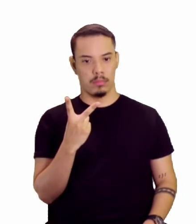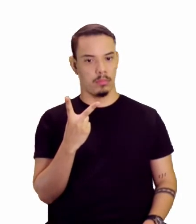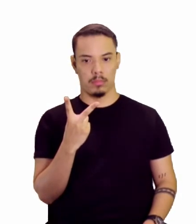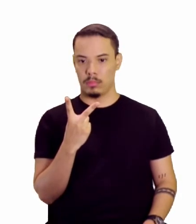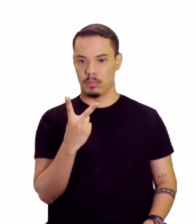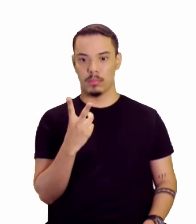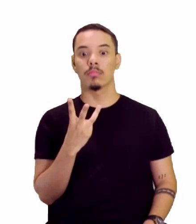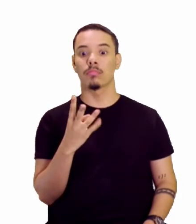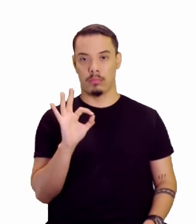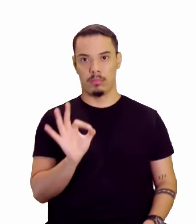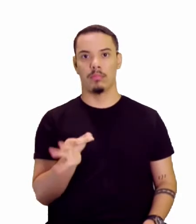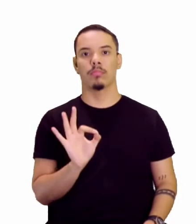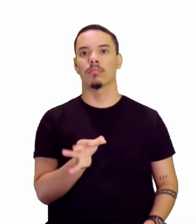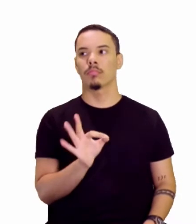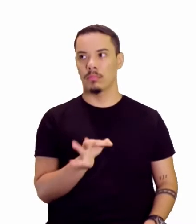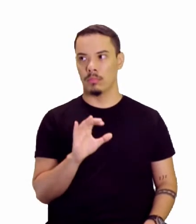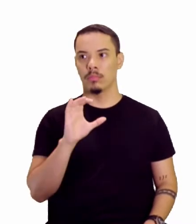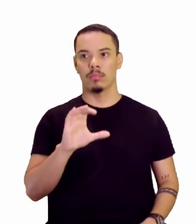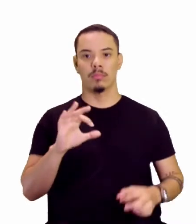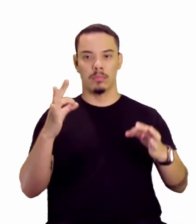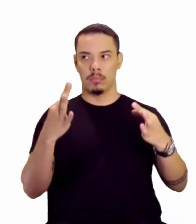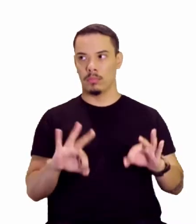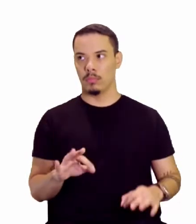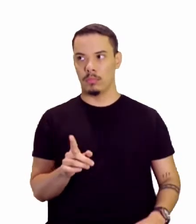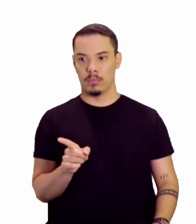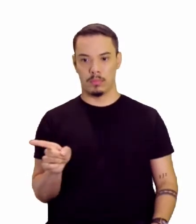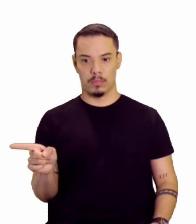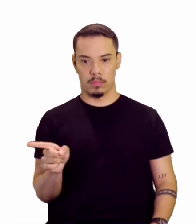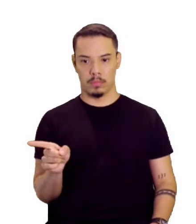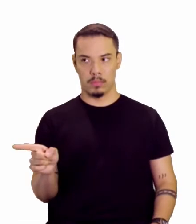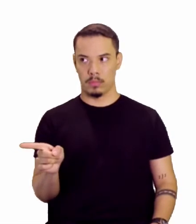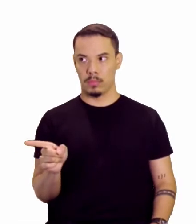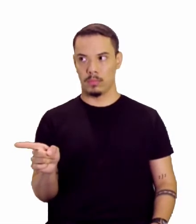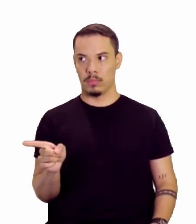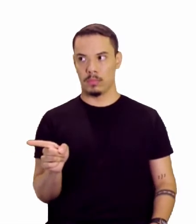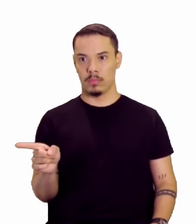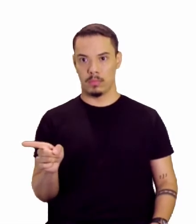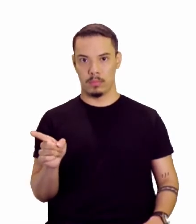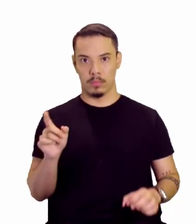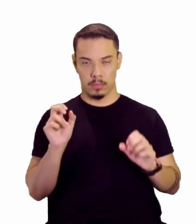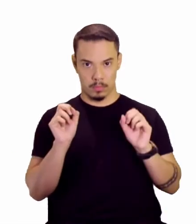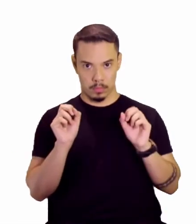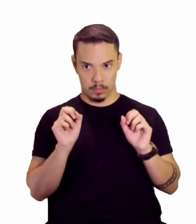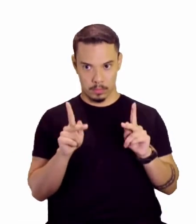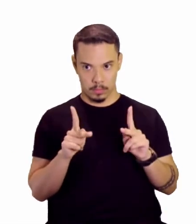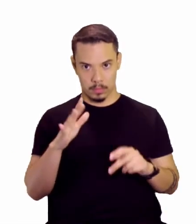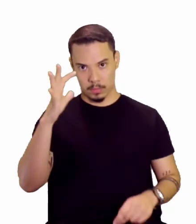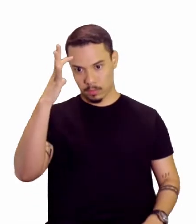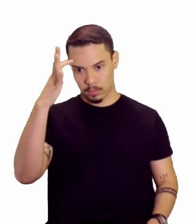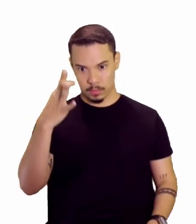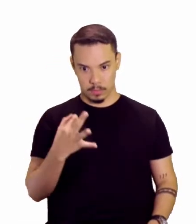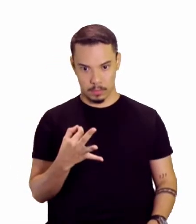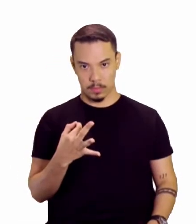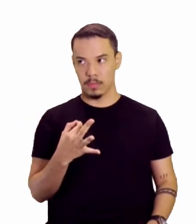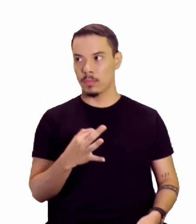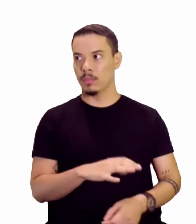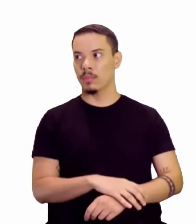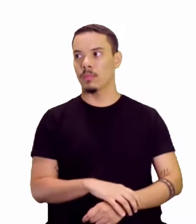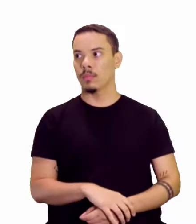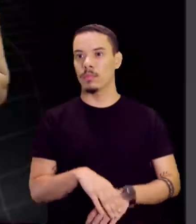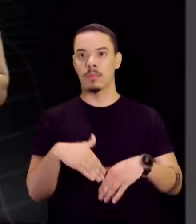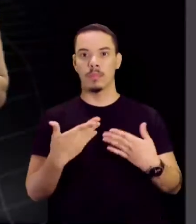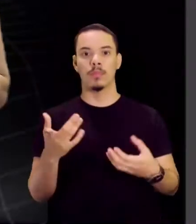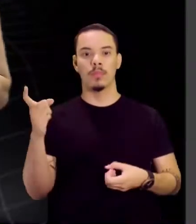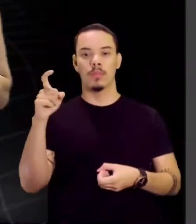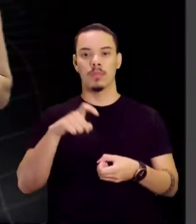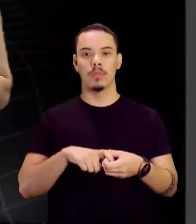3 correta. Olha só, C de certo. 1 e 3. Fechado? Entendido, pessoal? Olha só, voltando